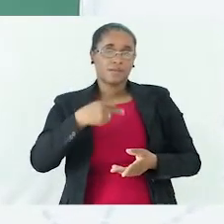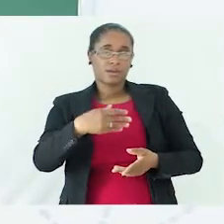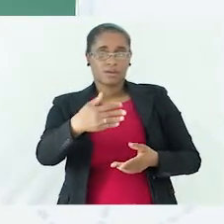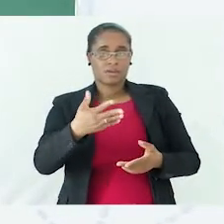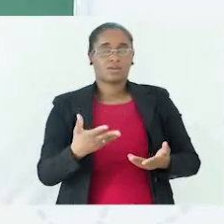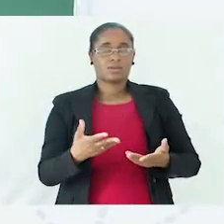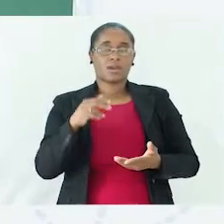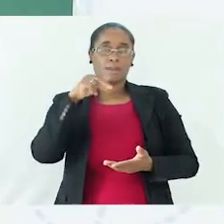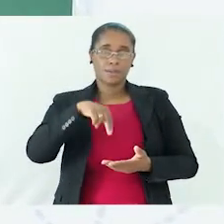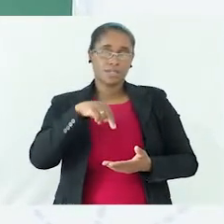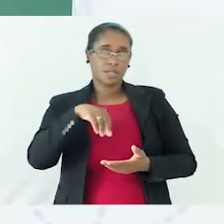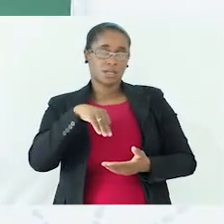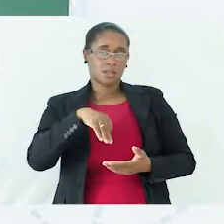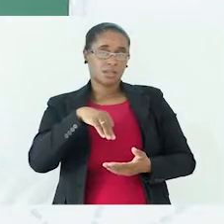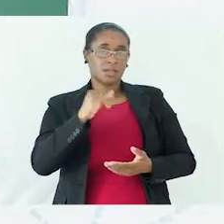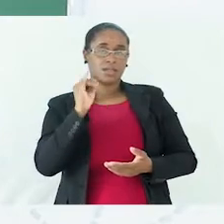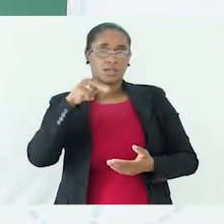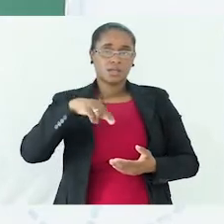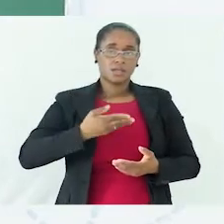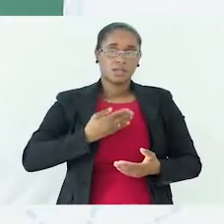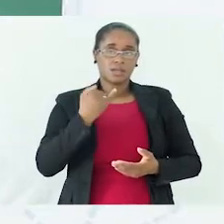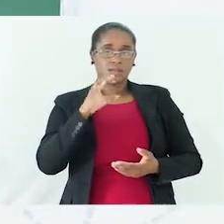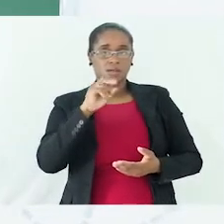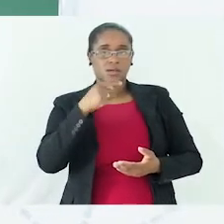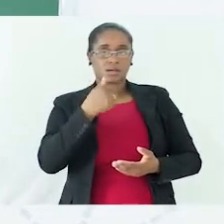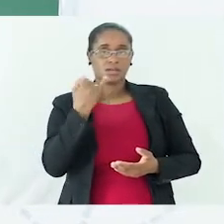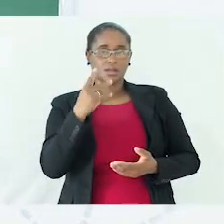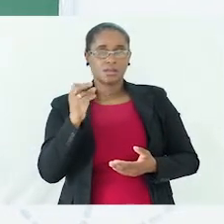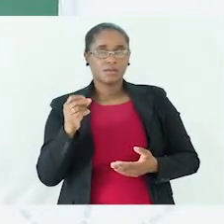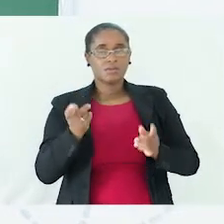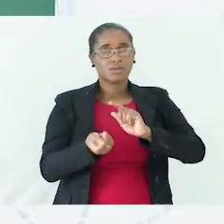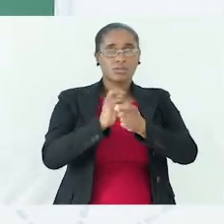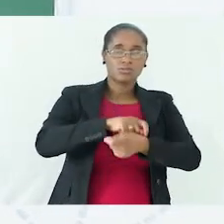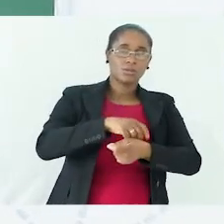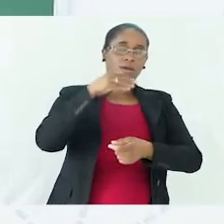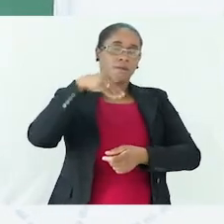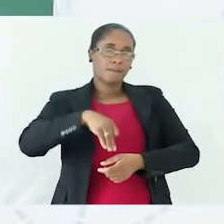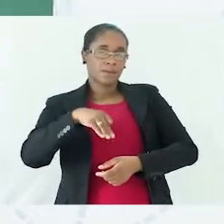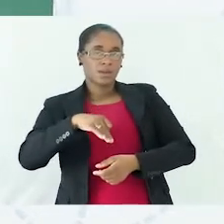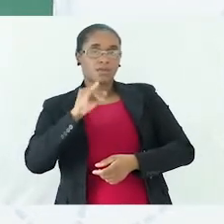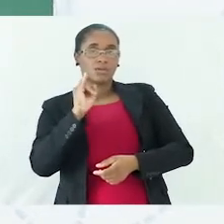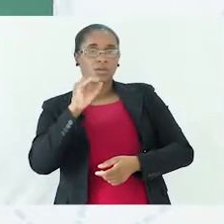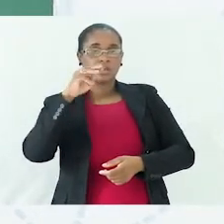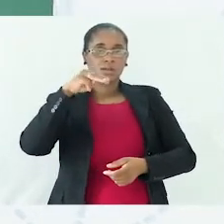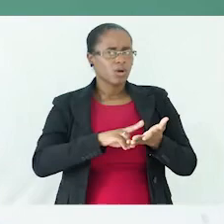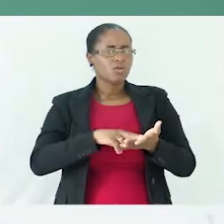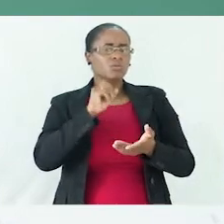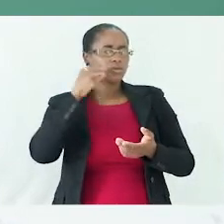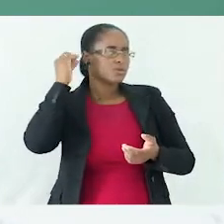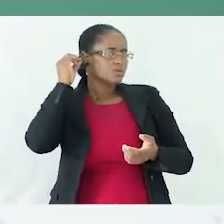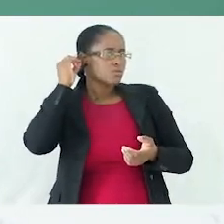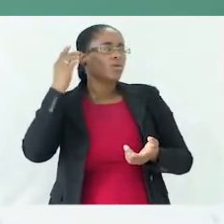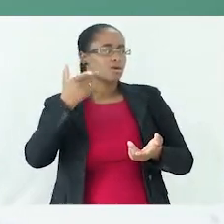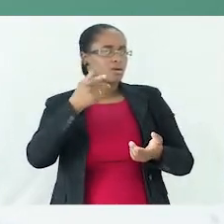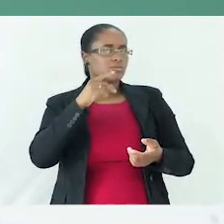ficaria presente do indicativo, vai para pretérito imperfeito. Ela disse